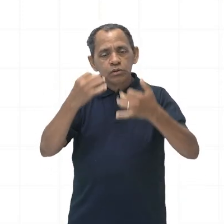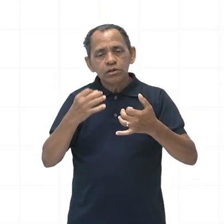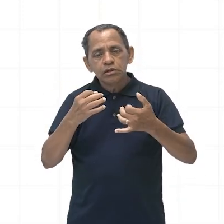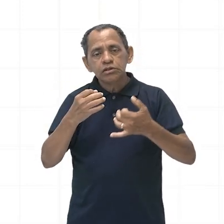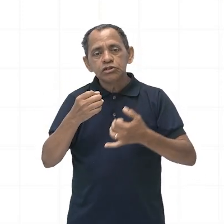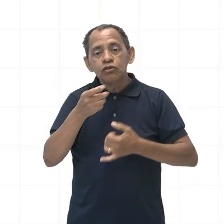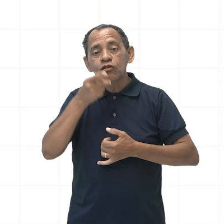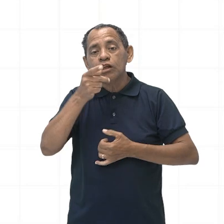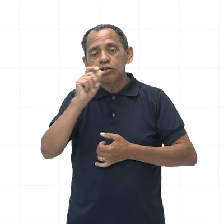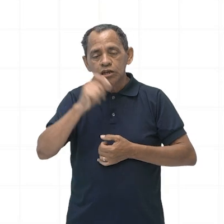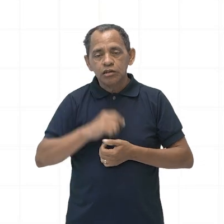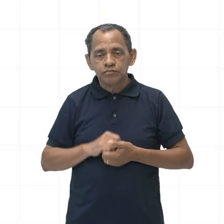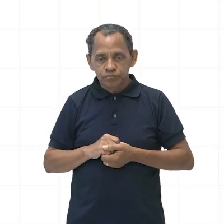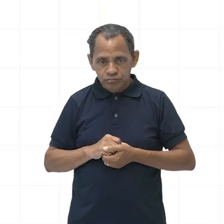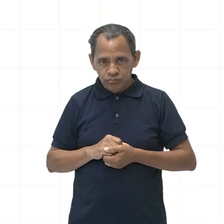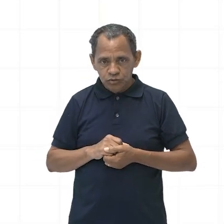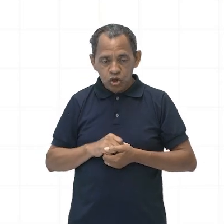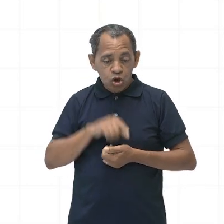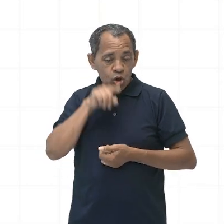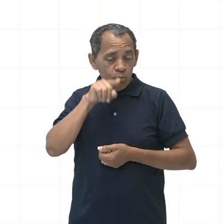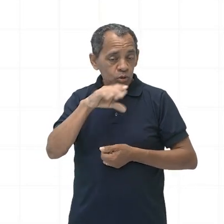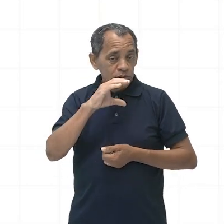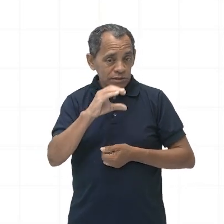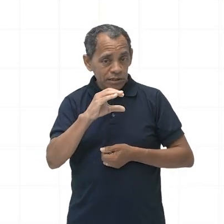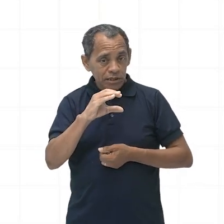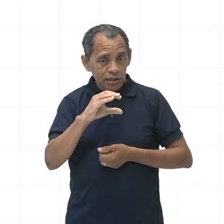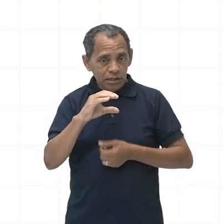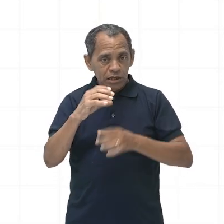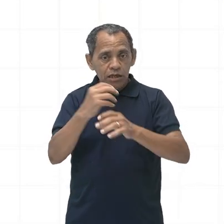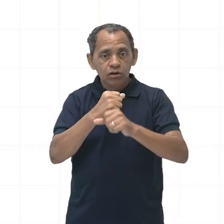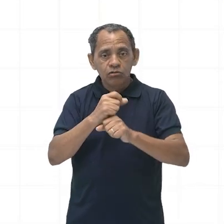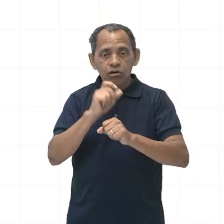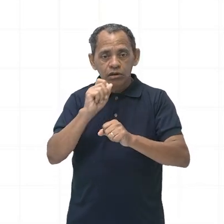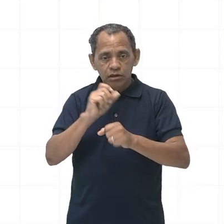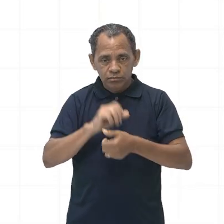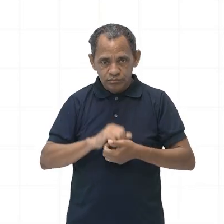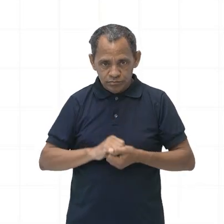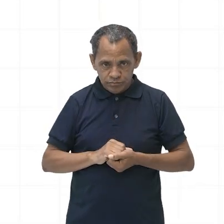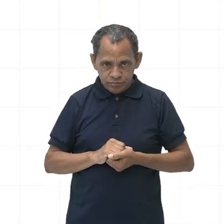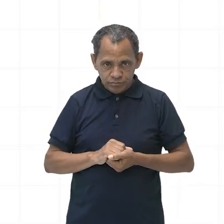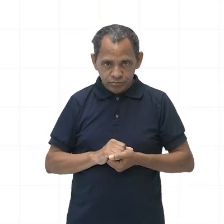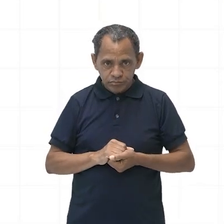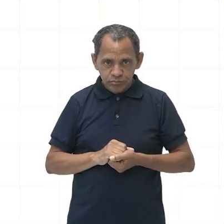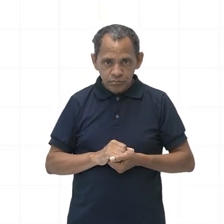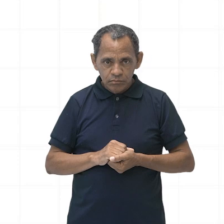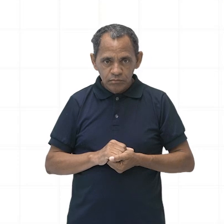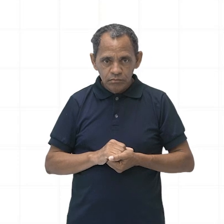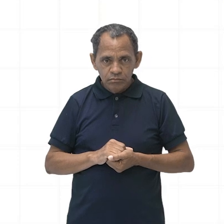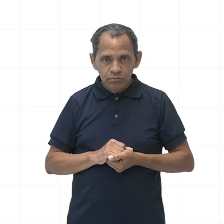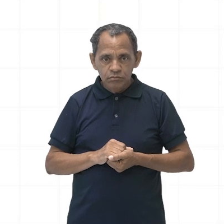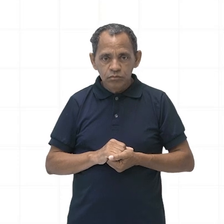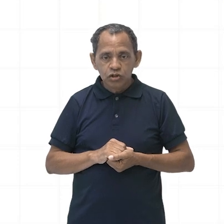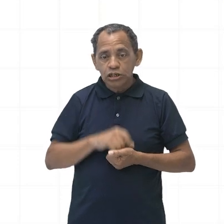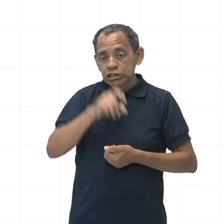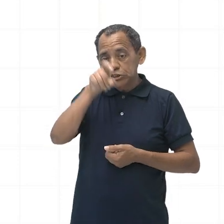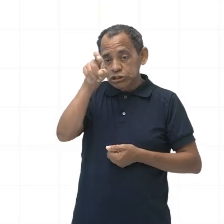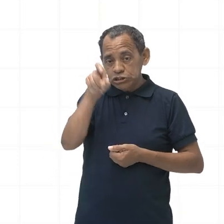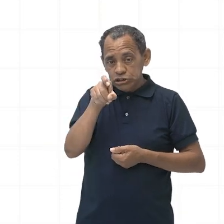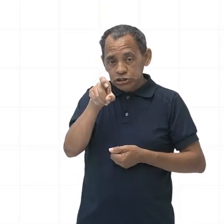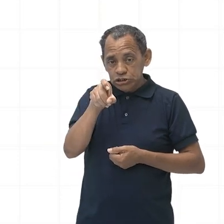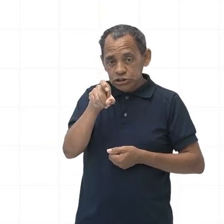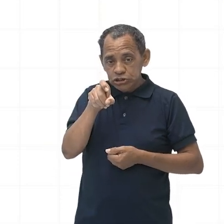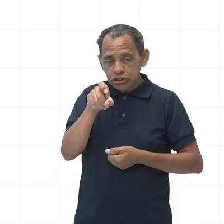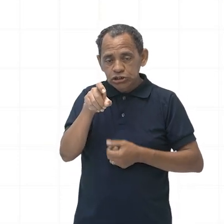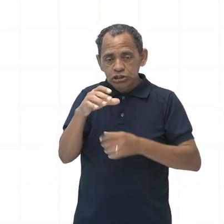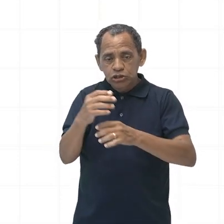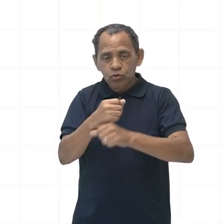C é igual a... Meu ponto C seria igual a x